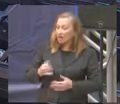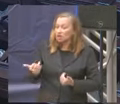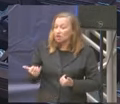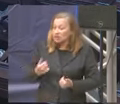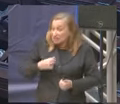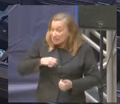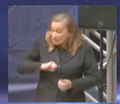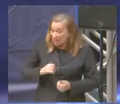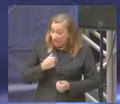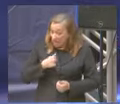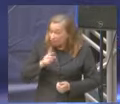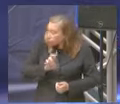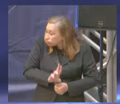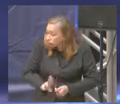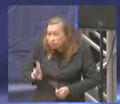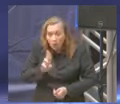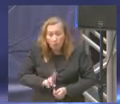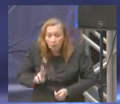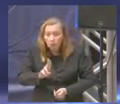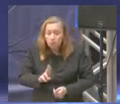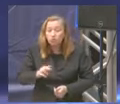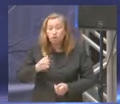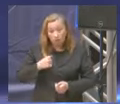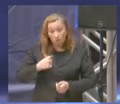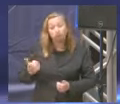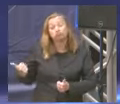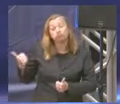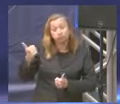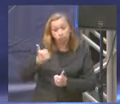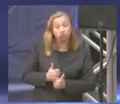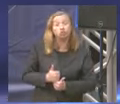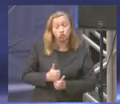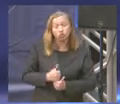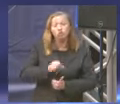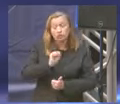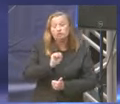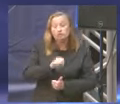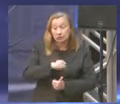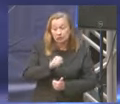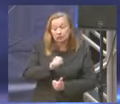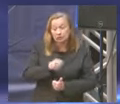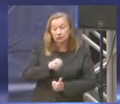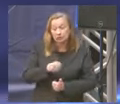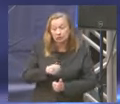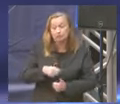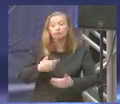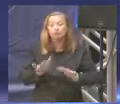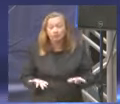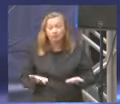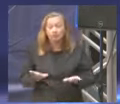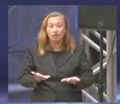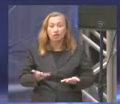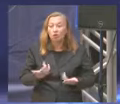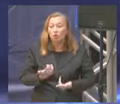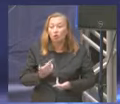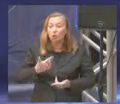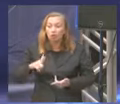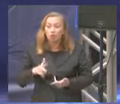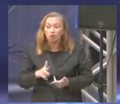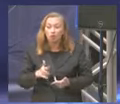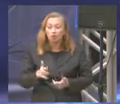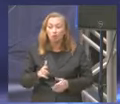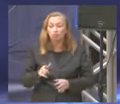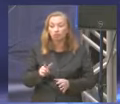seja, a luta é entre alguém que não usa uma inteligência artificial ou não usa uma digitalização contra alguém que